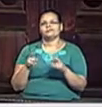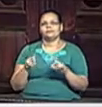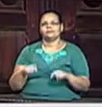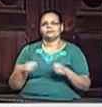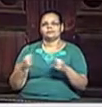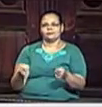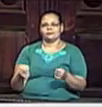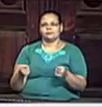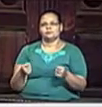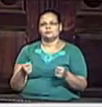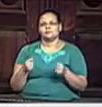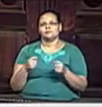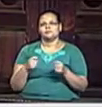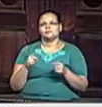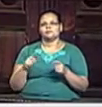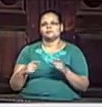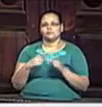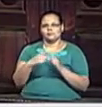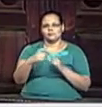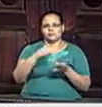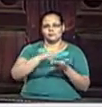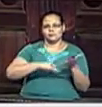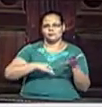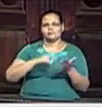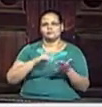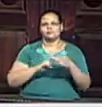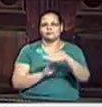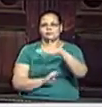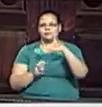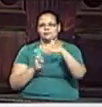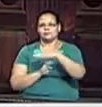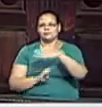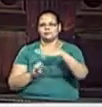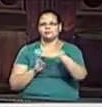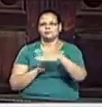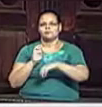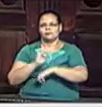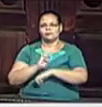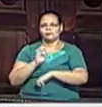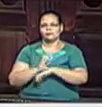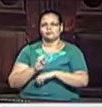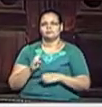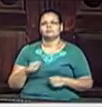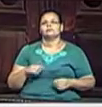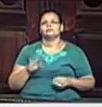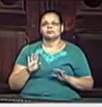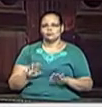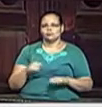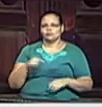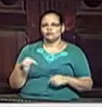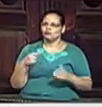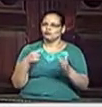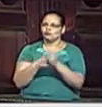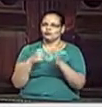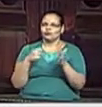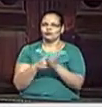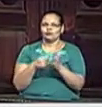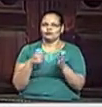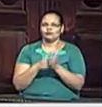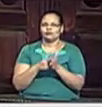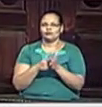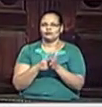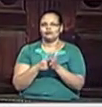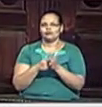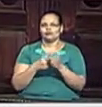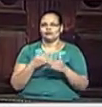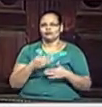controle acionário das suas estatais de saneamento na mão do Estado. Vamos lutar por esse princípio